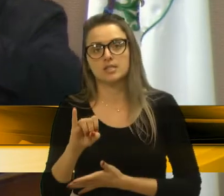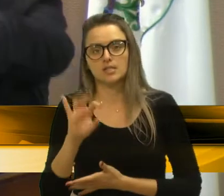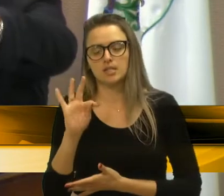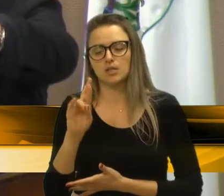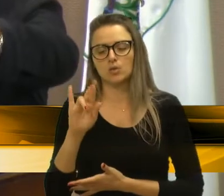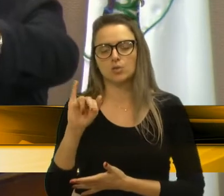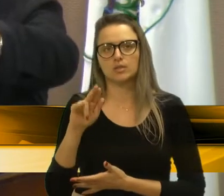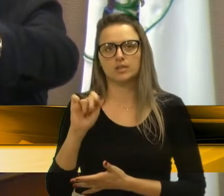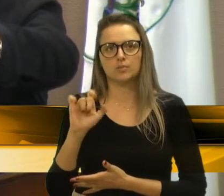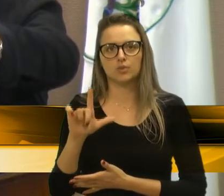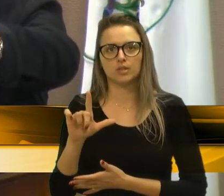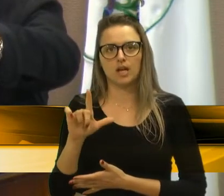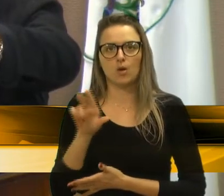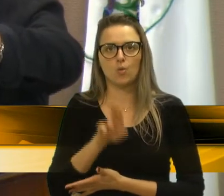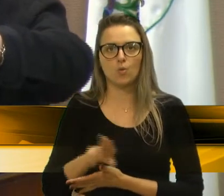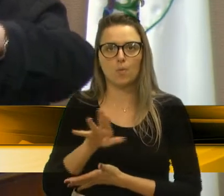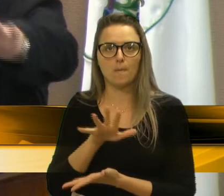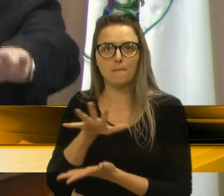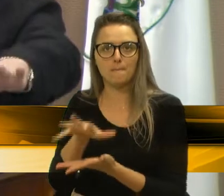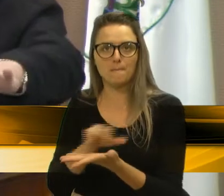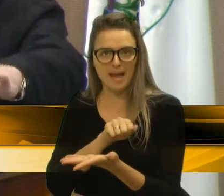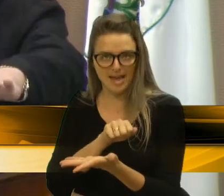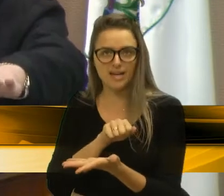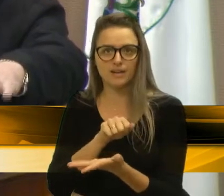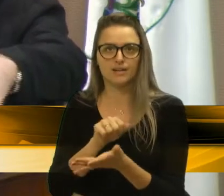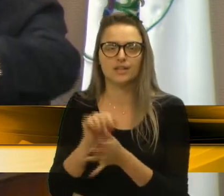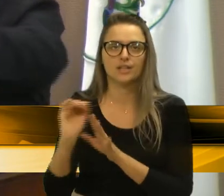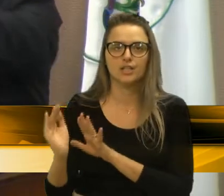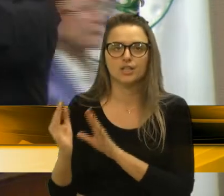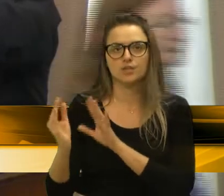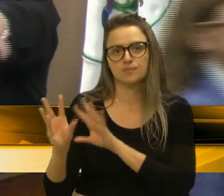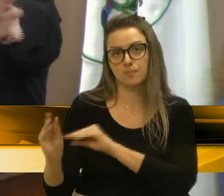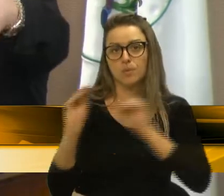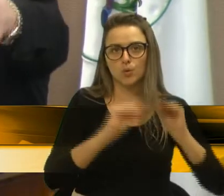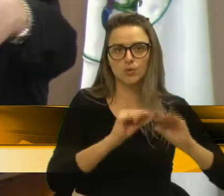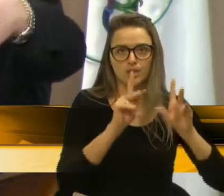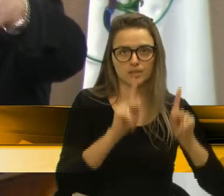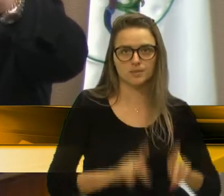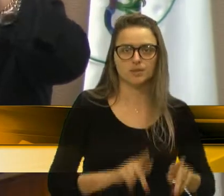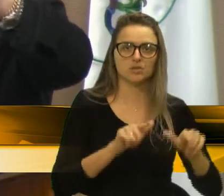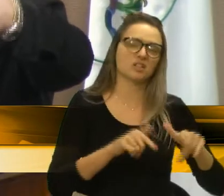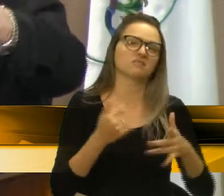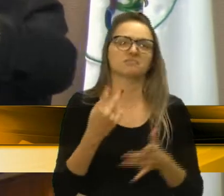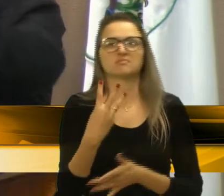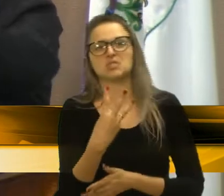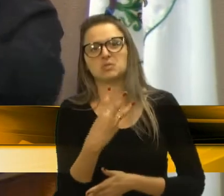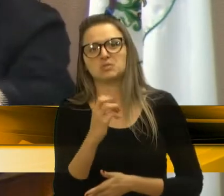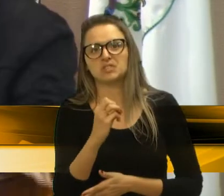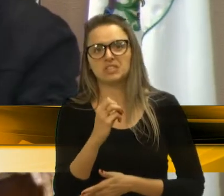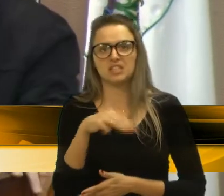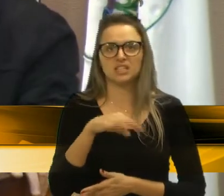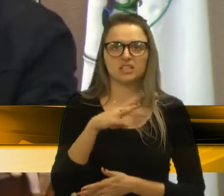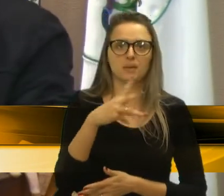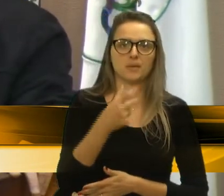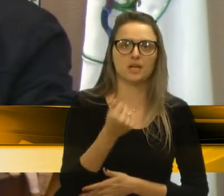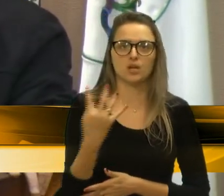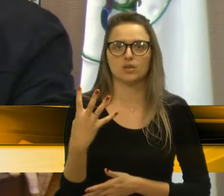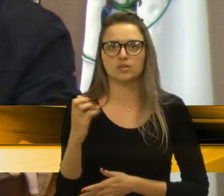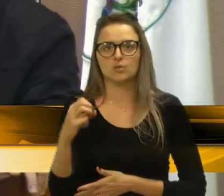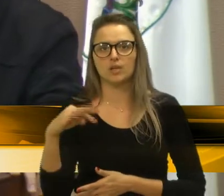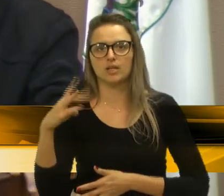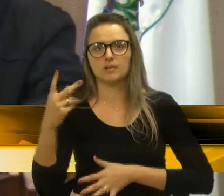dá a reintegração de posse, seria uma situação. Provavelmente ali com 30, 40 milhões se resolveria esse